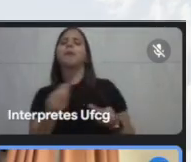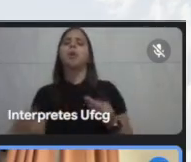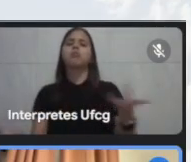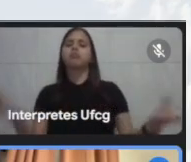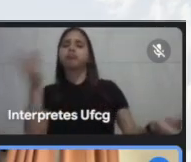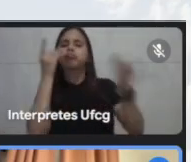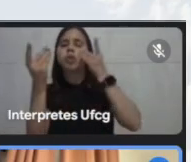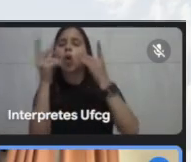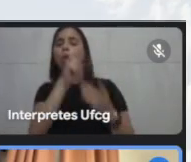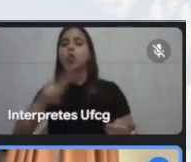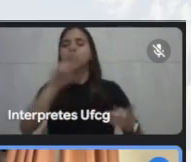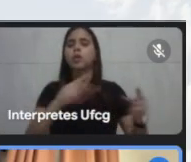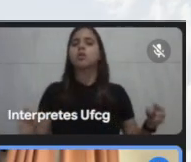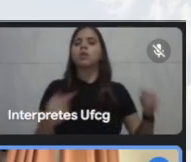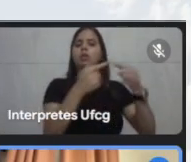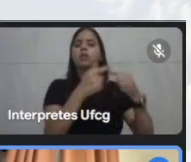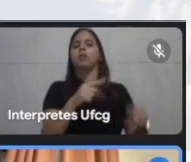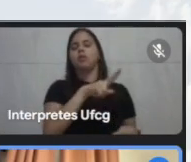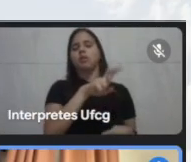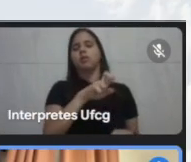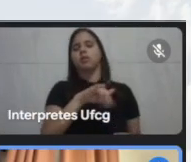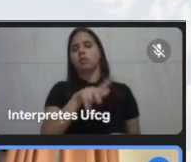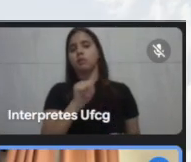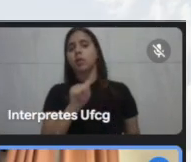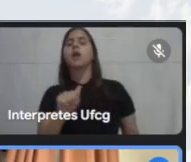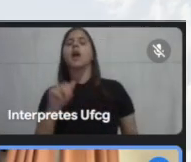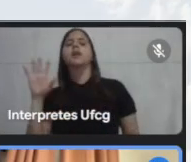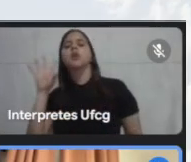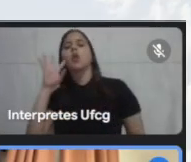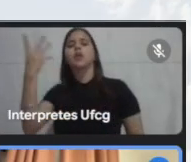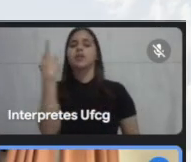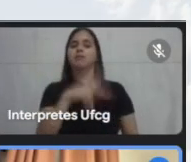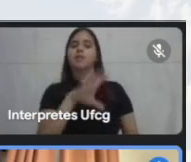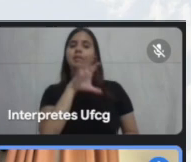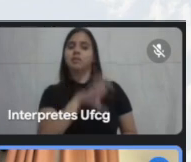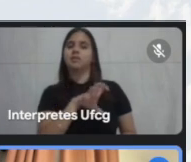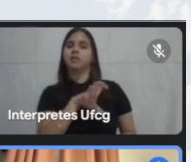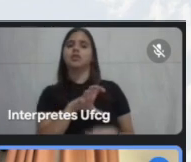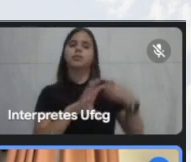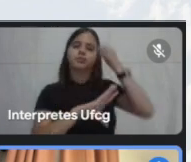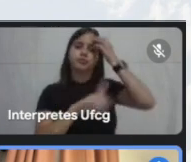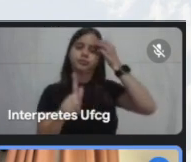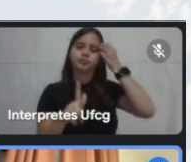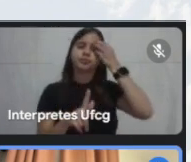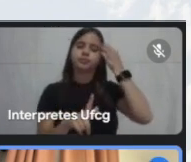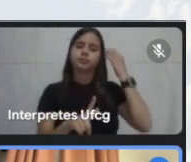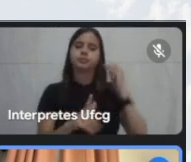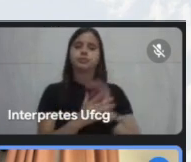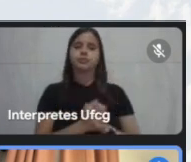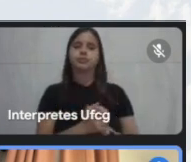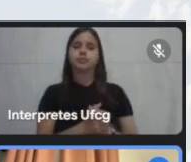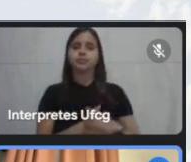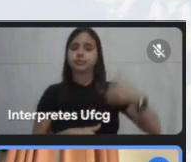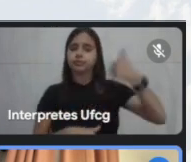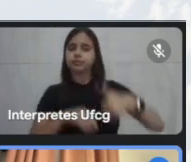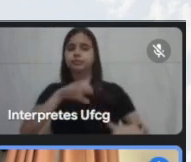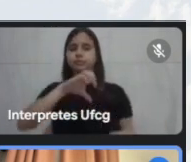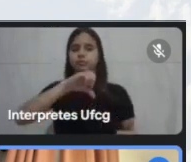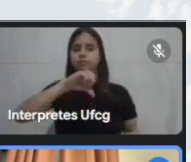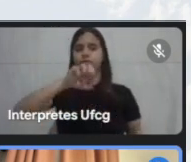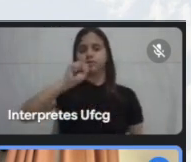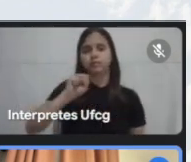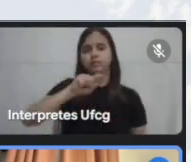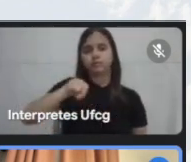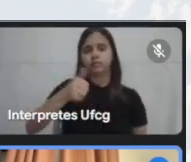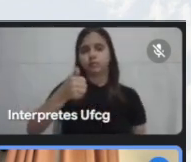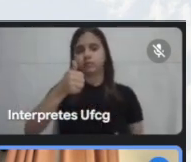Veiga. Então, aqui são os resultados da simulação para Campina Grande. A gente tem a acurácia do produtor em 98%, teve uma acurácia do consumidor